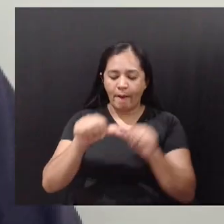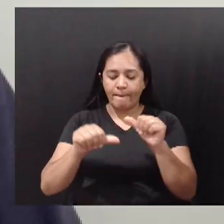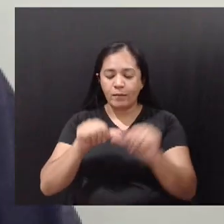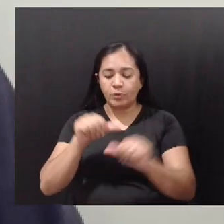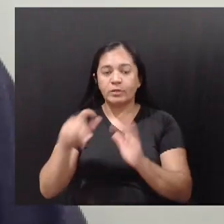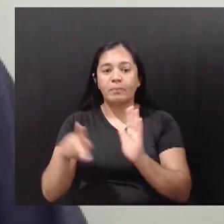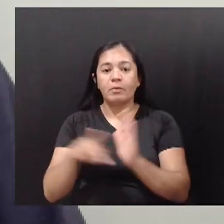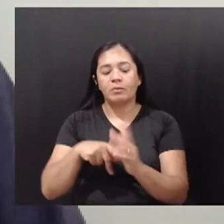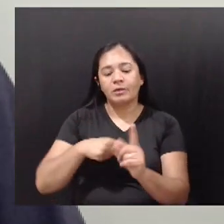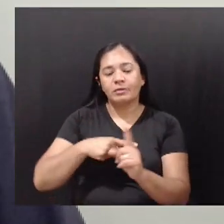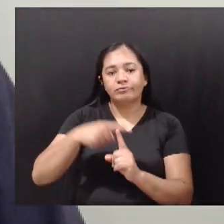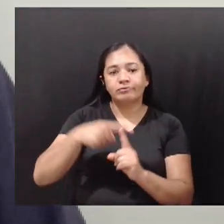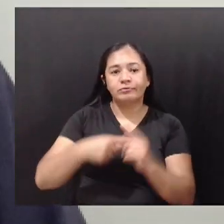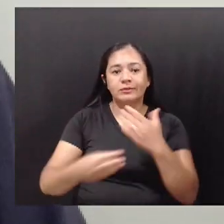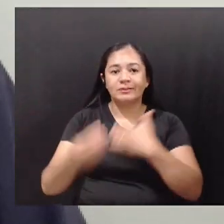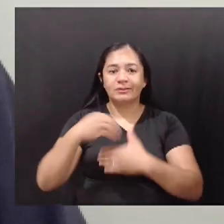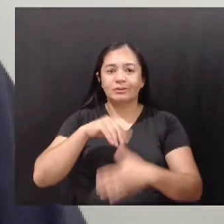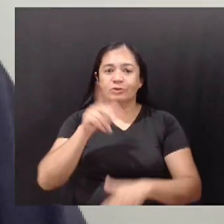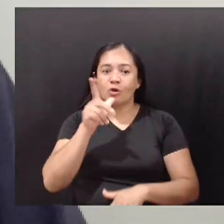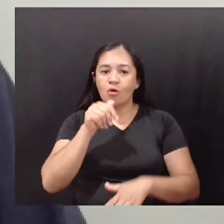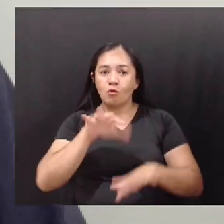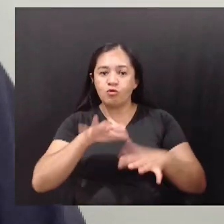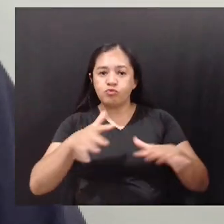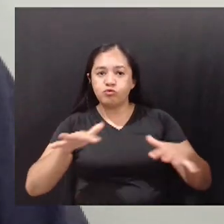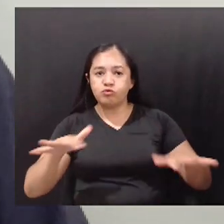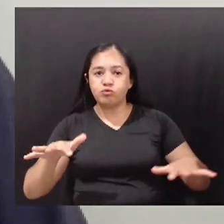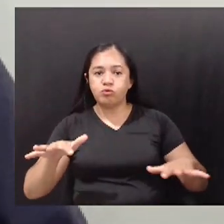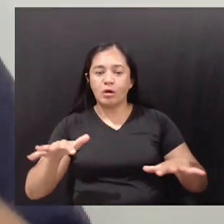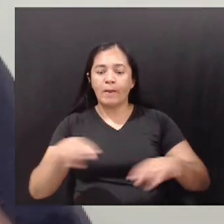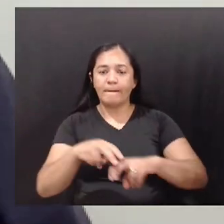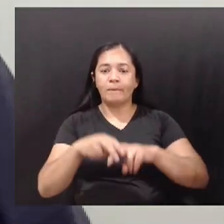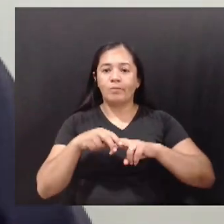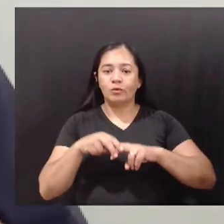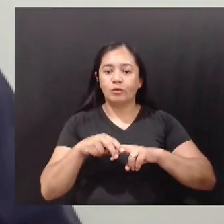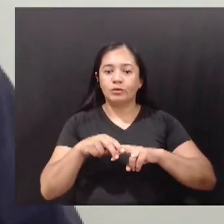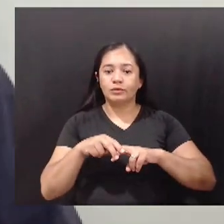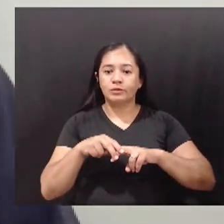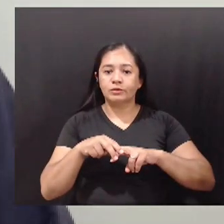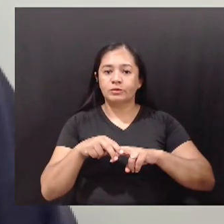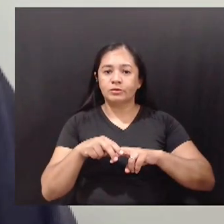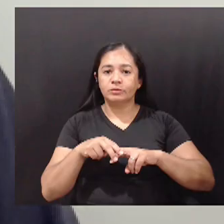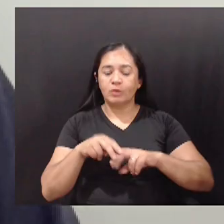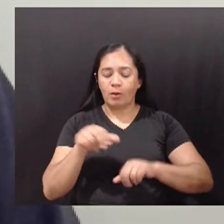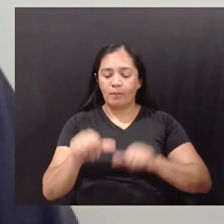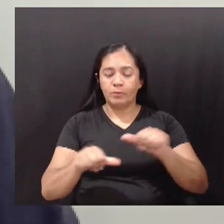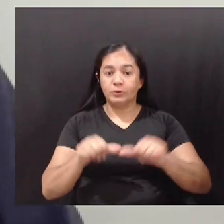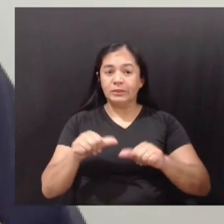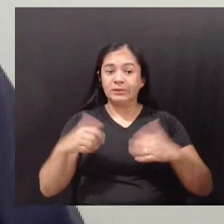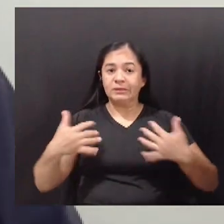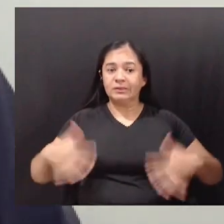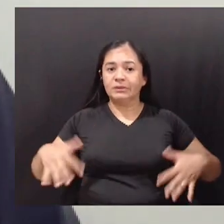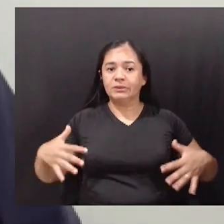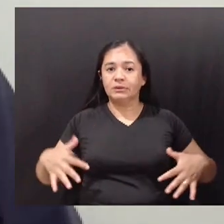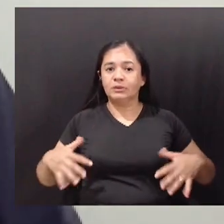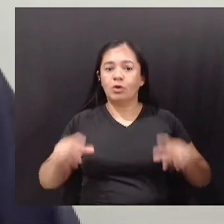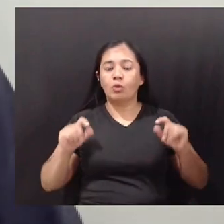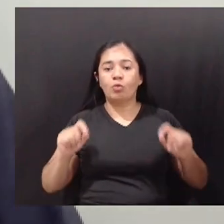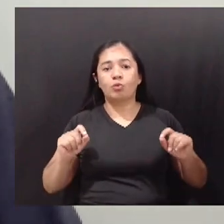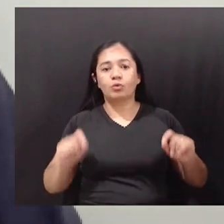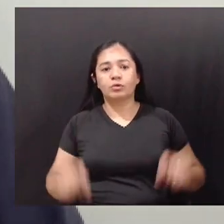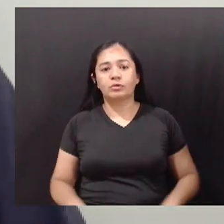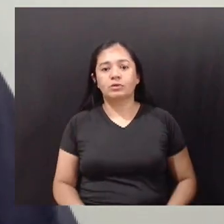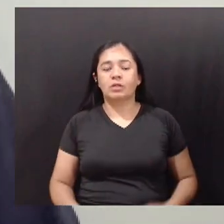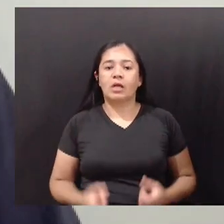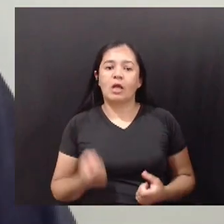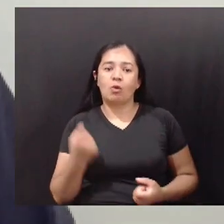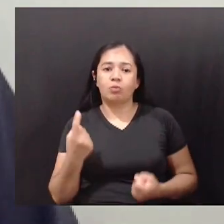nos mares. Então, isso traz uma alteração muito grande, onde alguns animais não